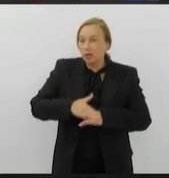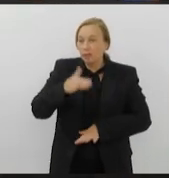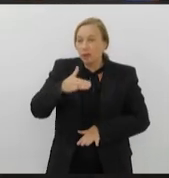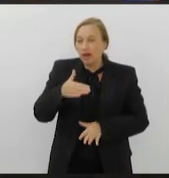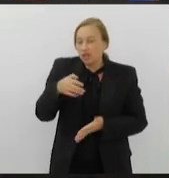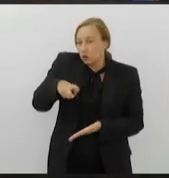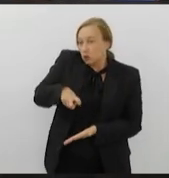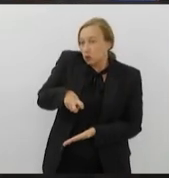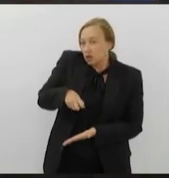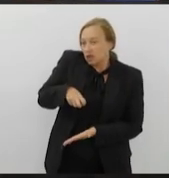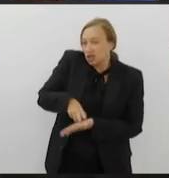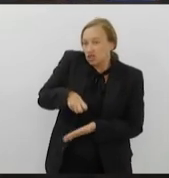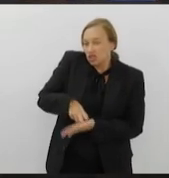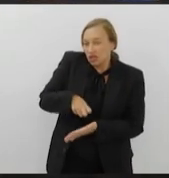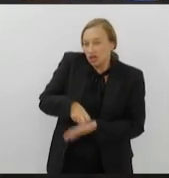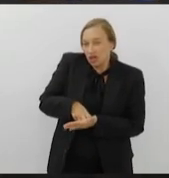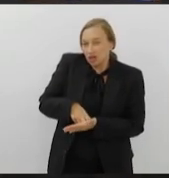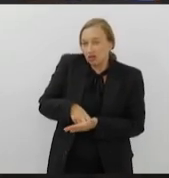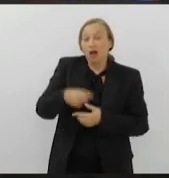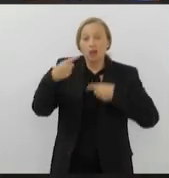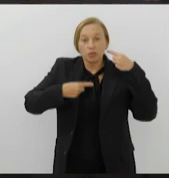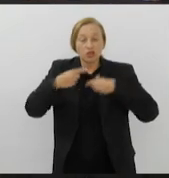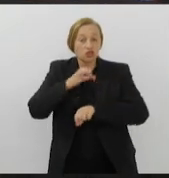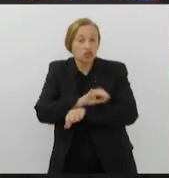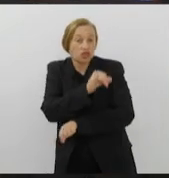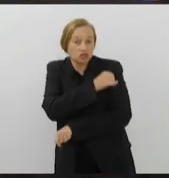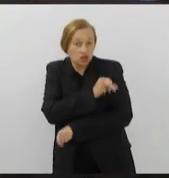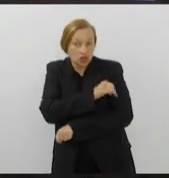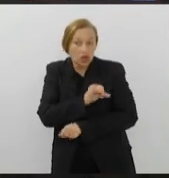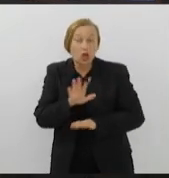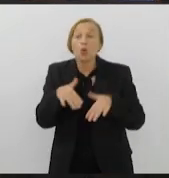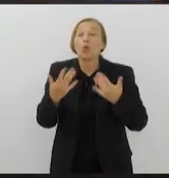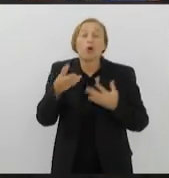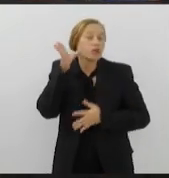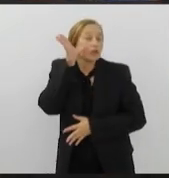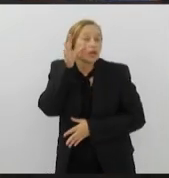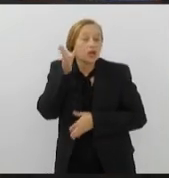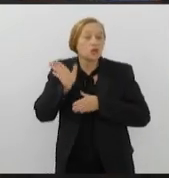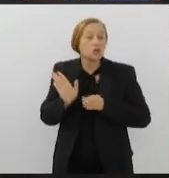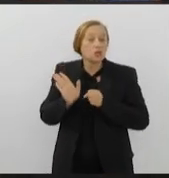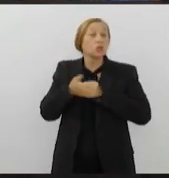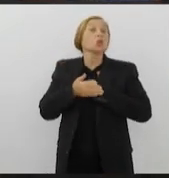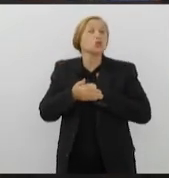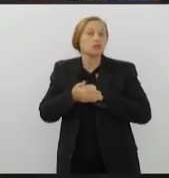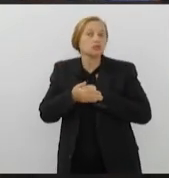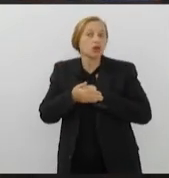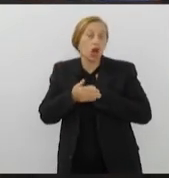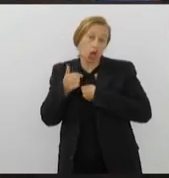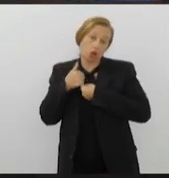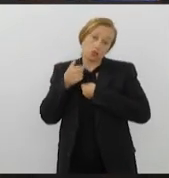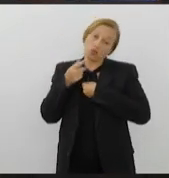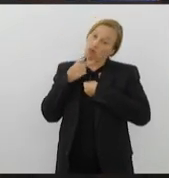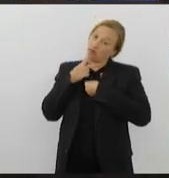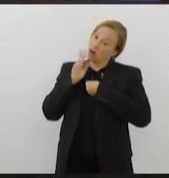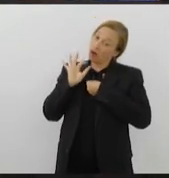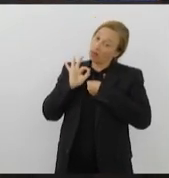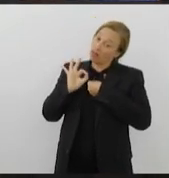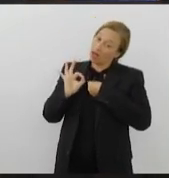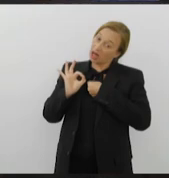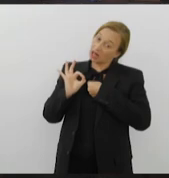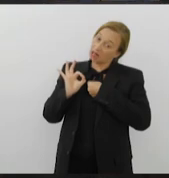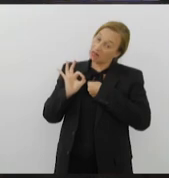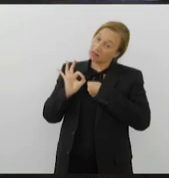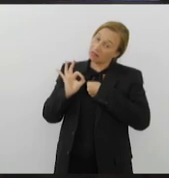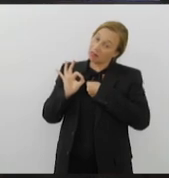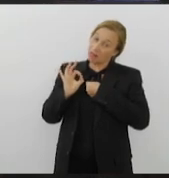a política do Estado do Rio de Janeiro. Mais tem punido. Qual é o interesse por trás disso? Eu não vou ser leviano, não vou levantar falsas